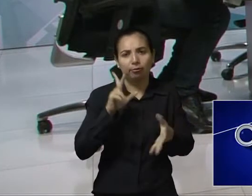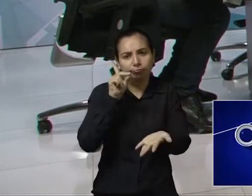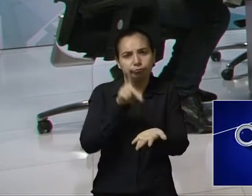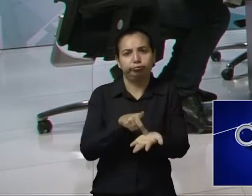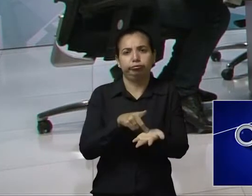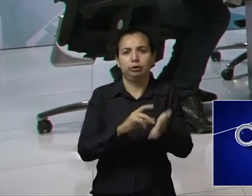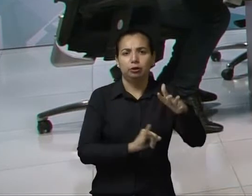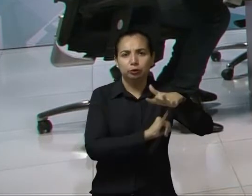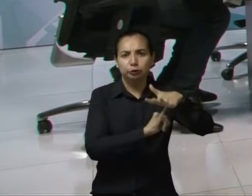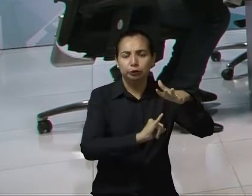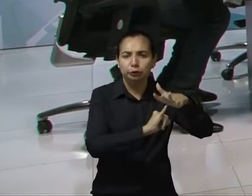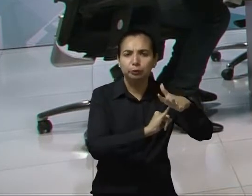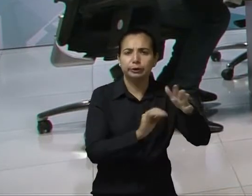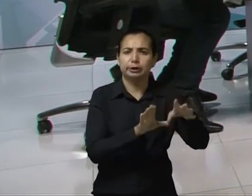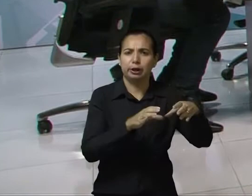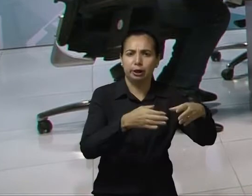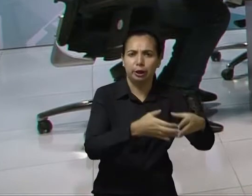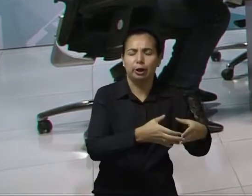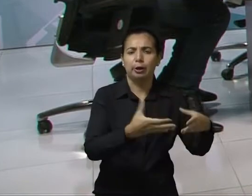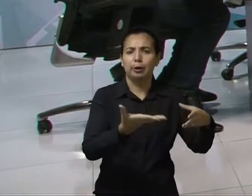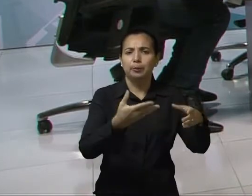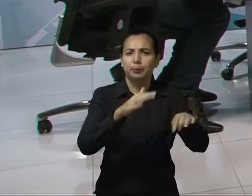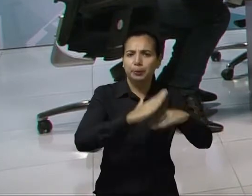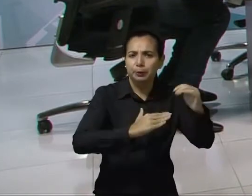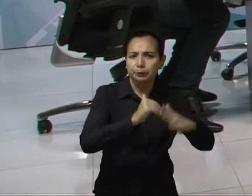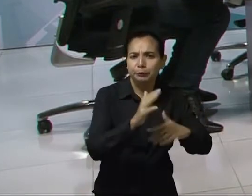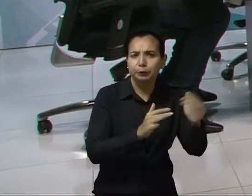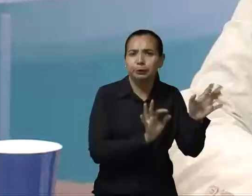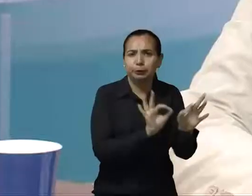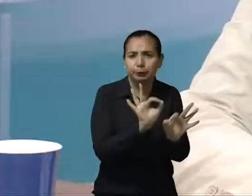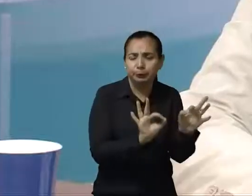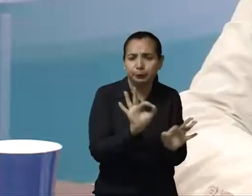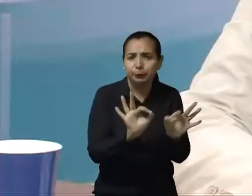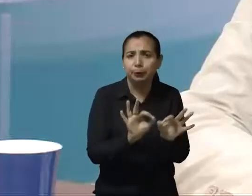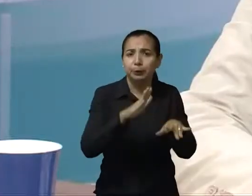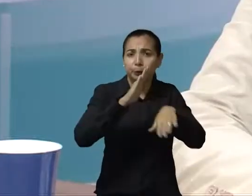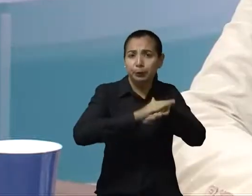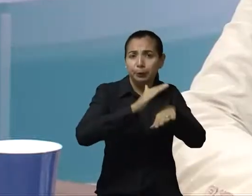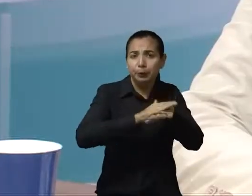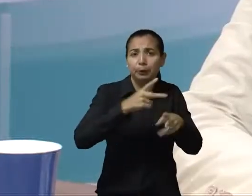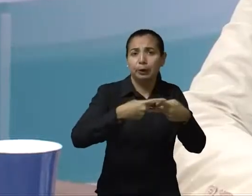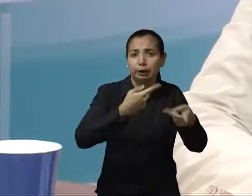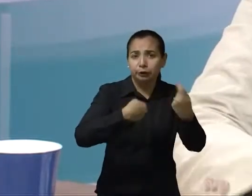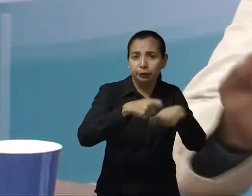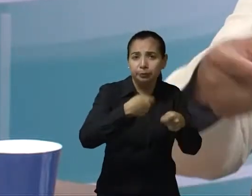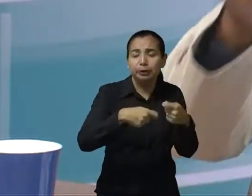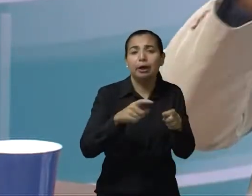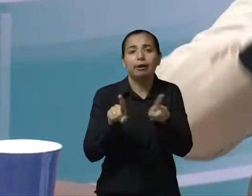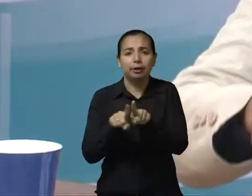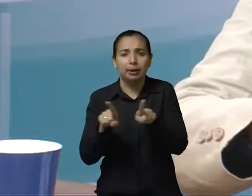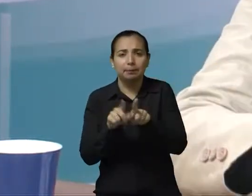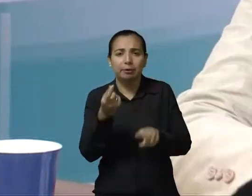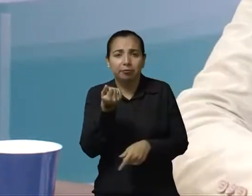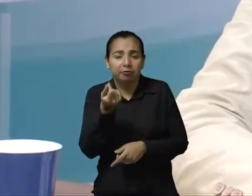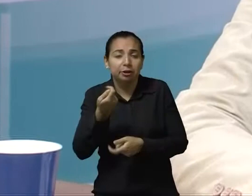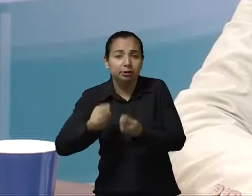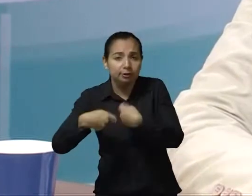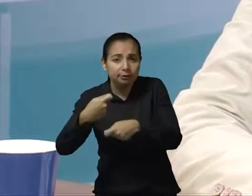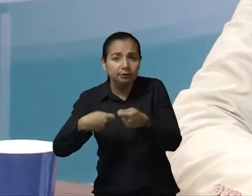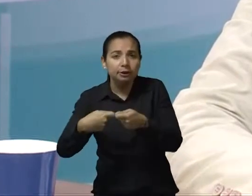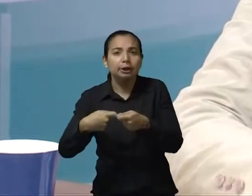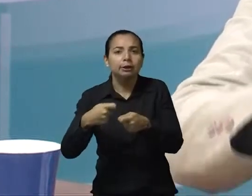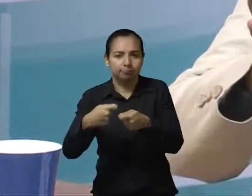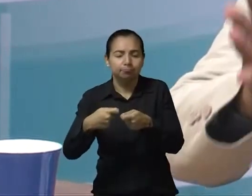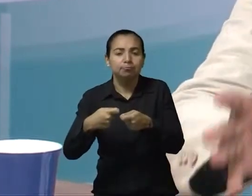instituição organizada, né, e com sua autonomia administrativa e financeira, mas muito mais que